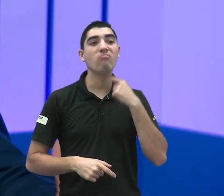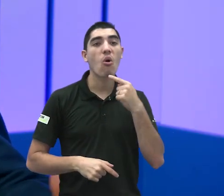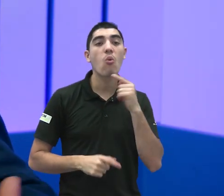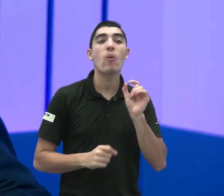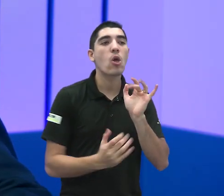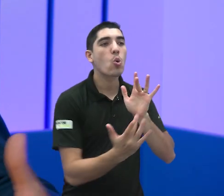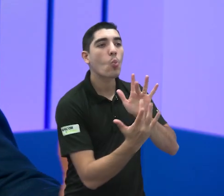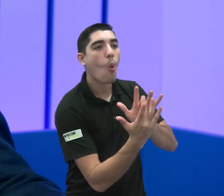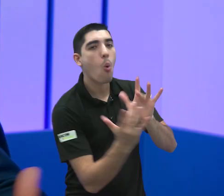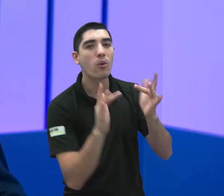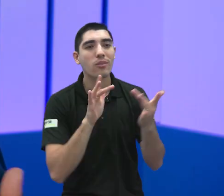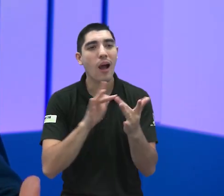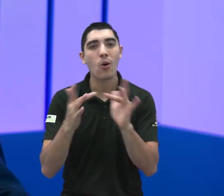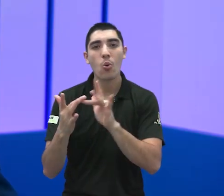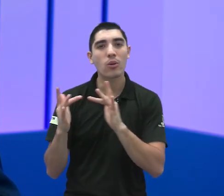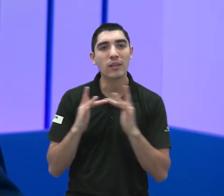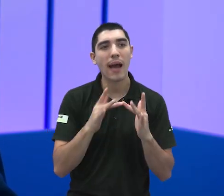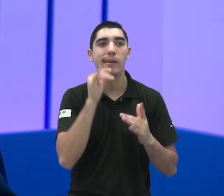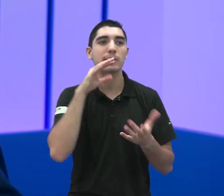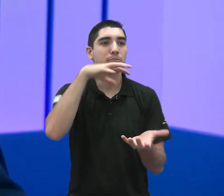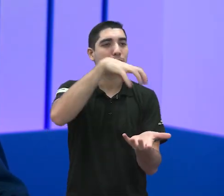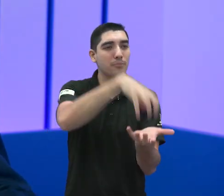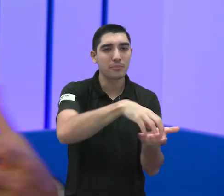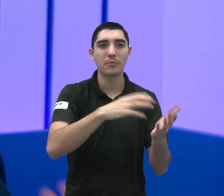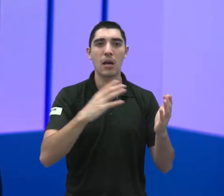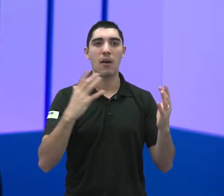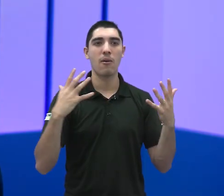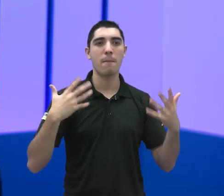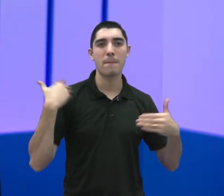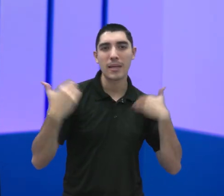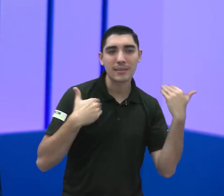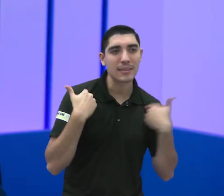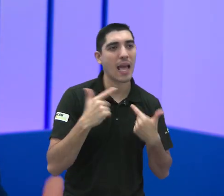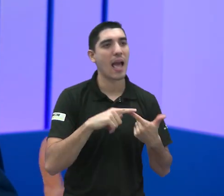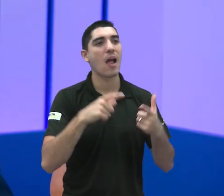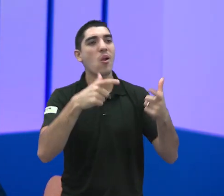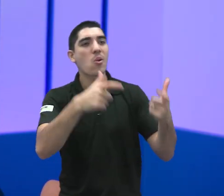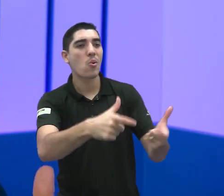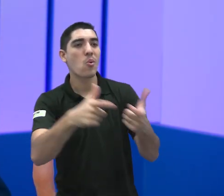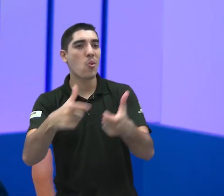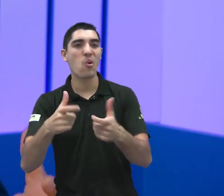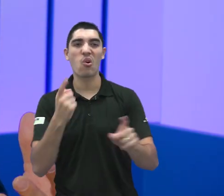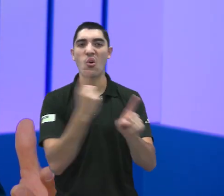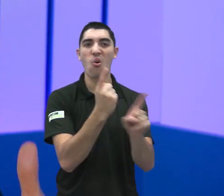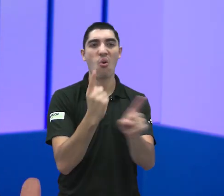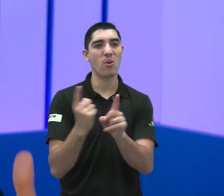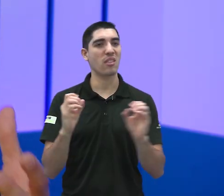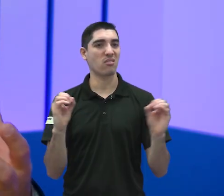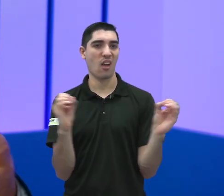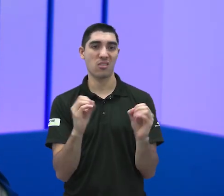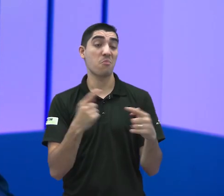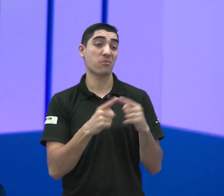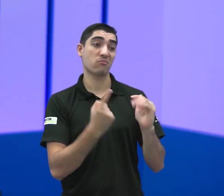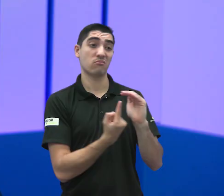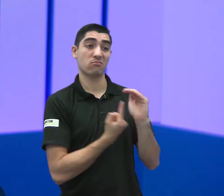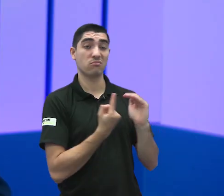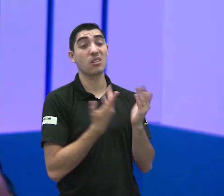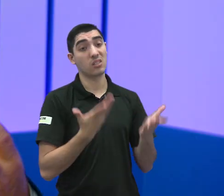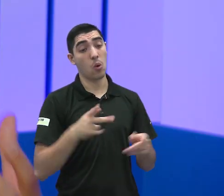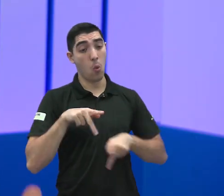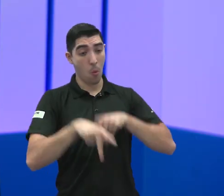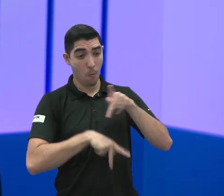aqueles núcleos que vão se encontrar nos clubes, nas entidades sociais, e com isto vai criar uma